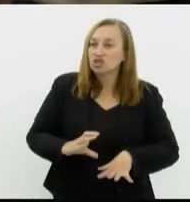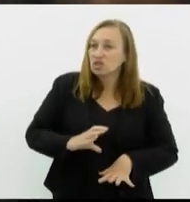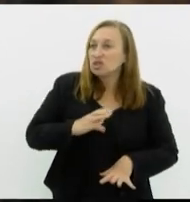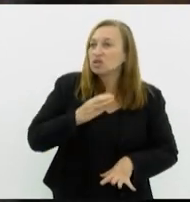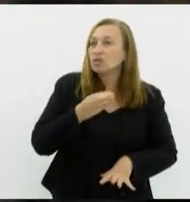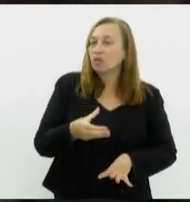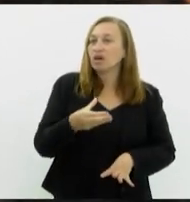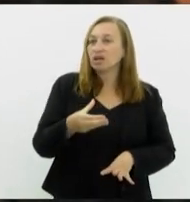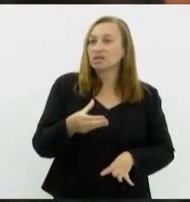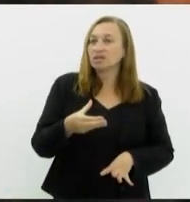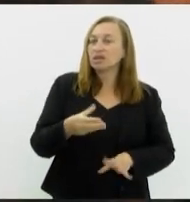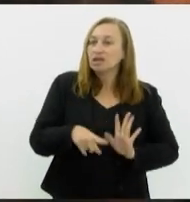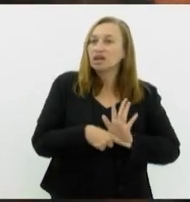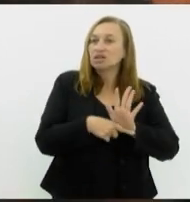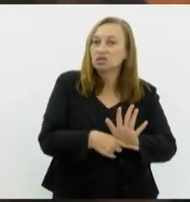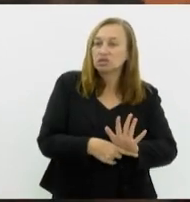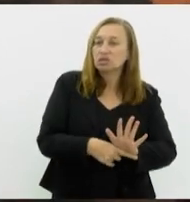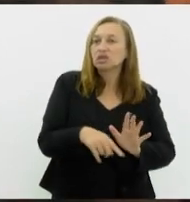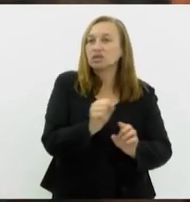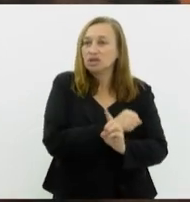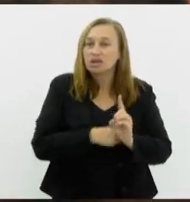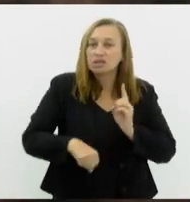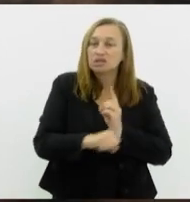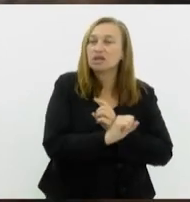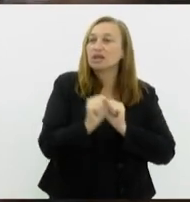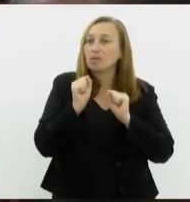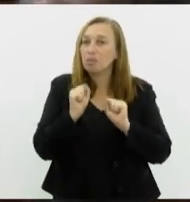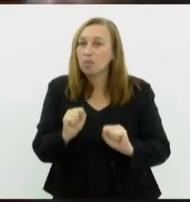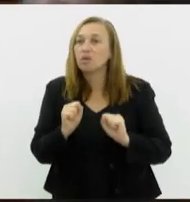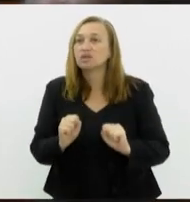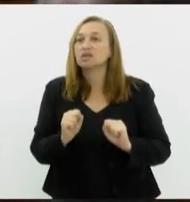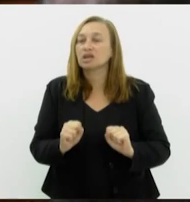um ato em prol da nossa sociedade, poder